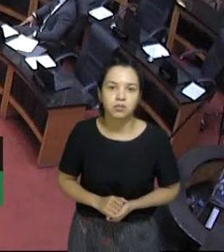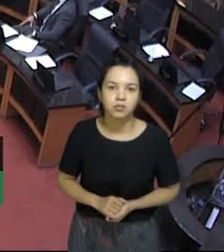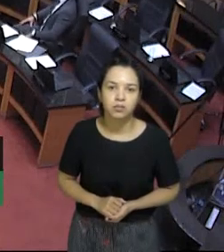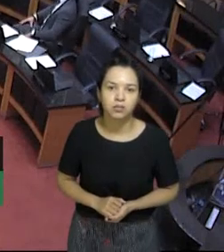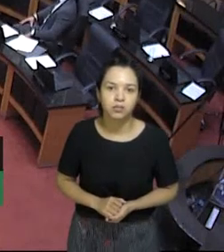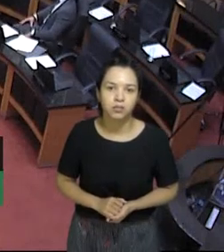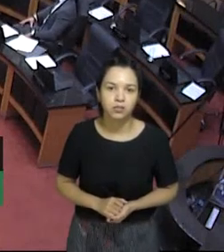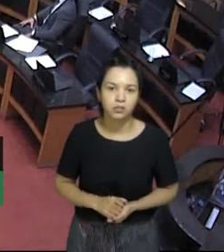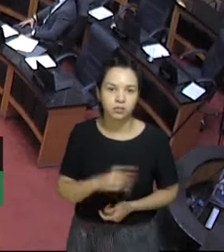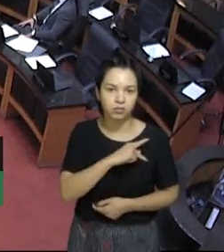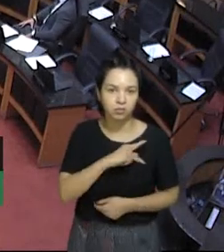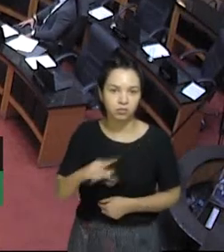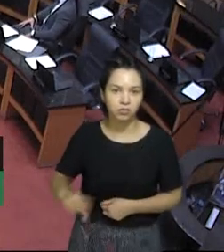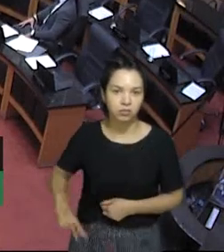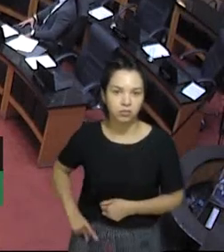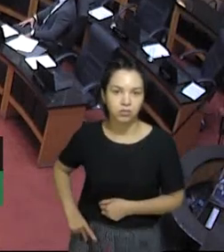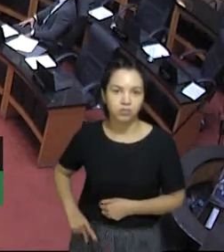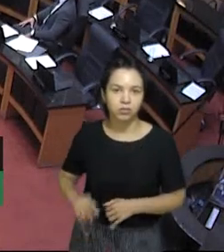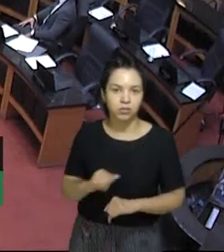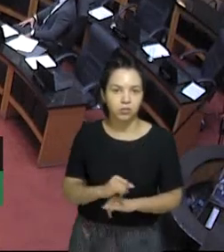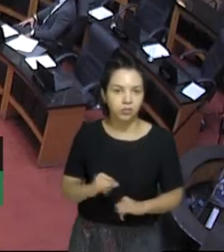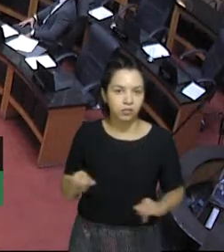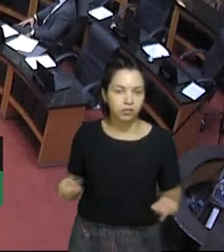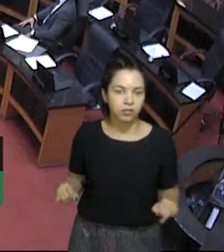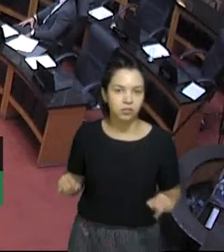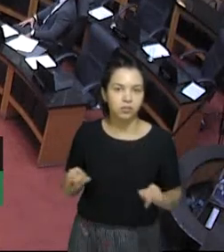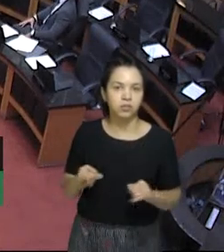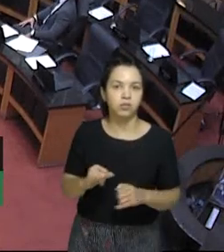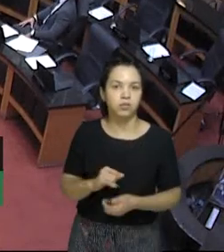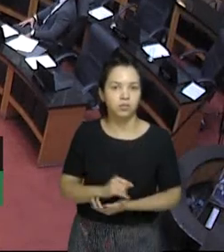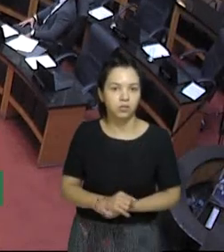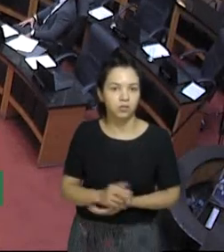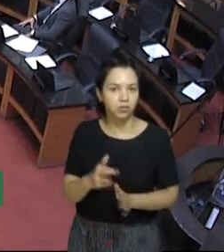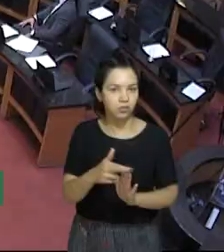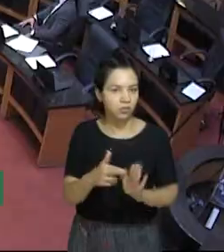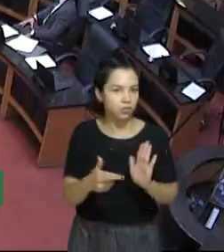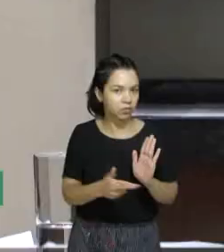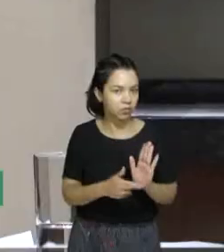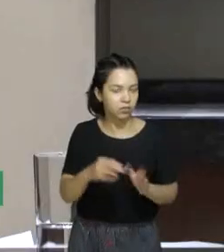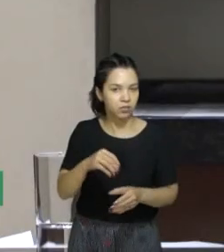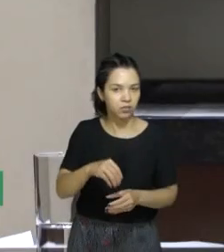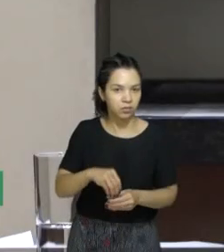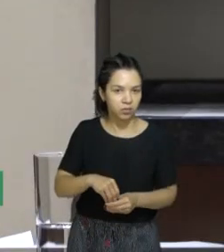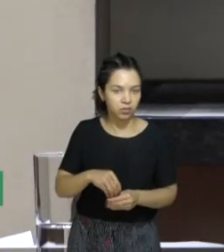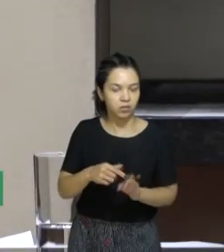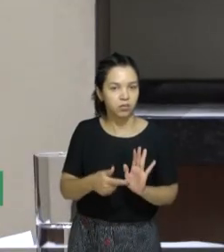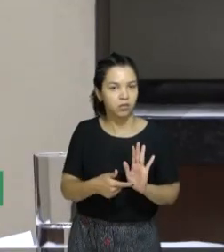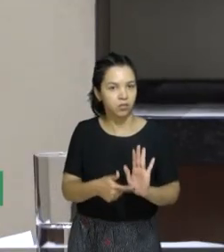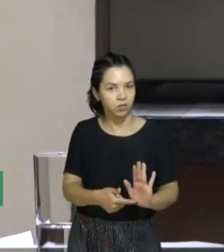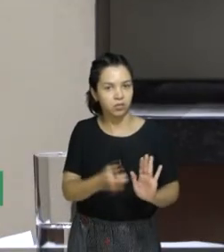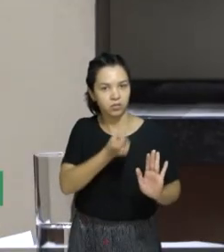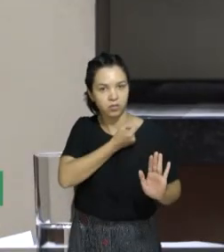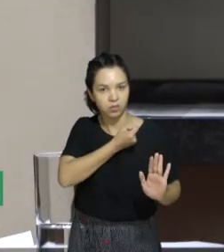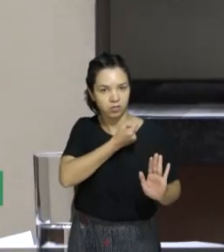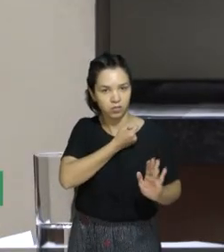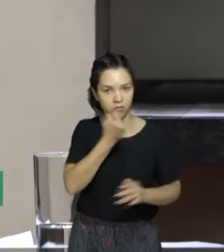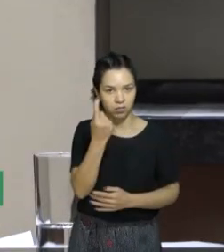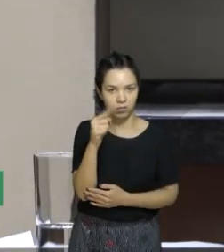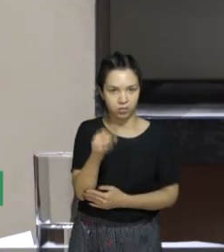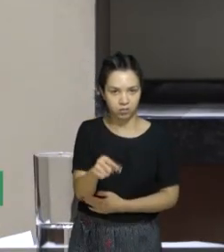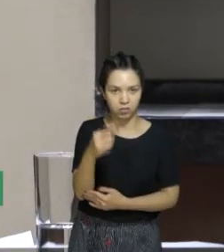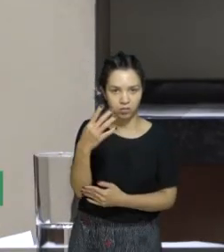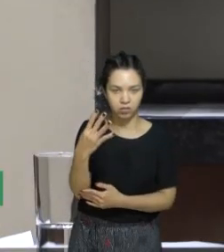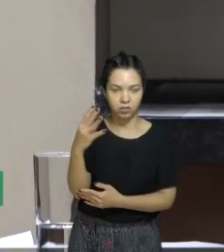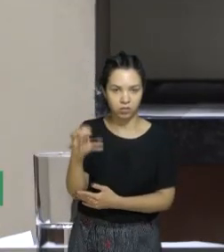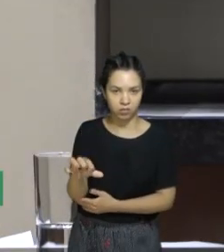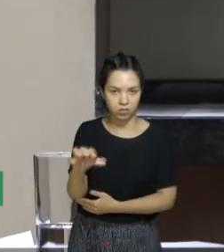Esta presidência comunica e encaminhará aos destinatários, conforme determina o regimento interno, as seguintes indicações. Indicações de números 1.049